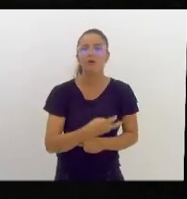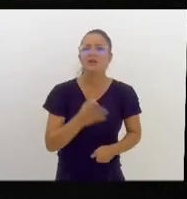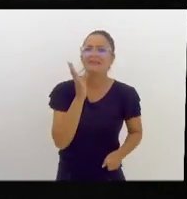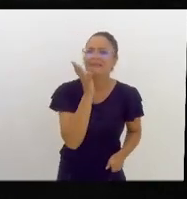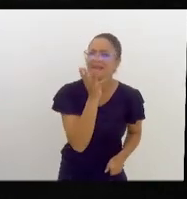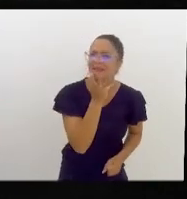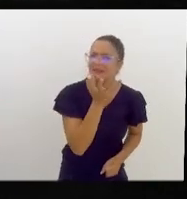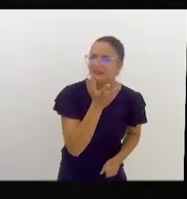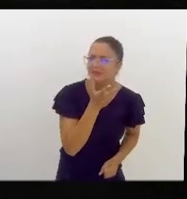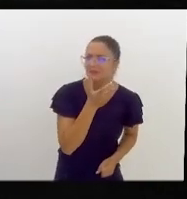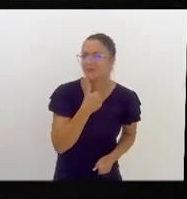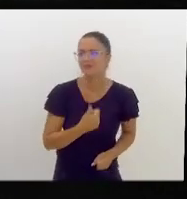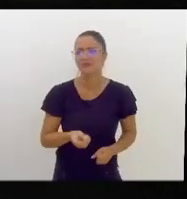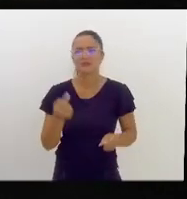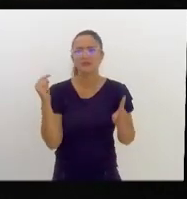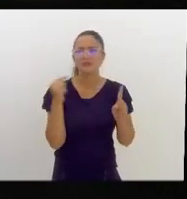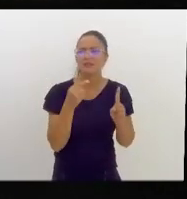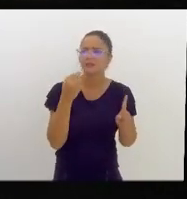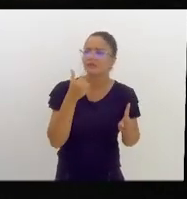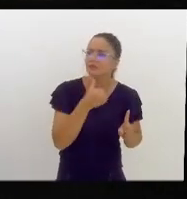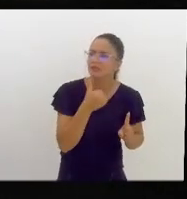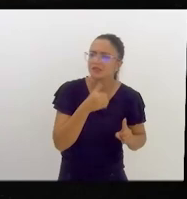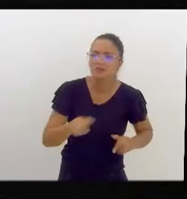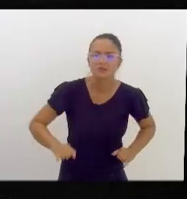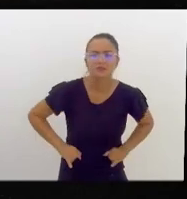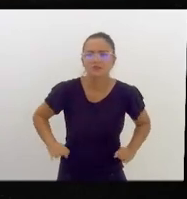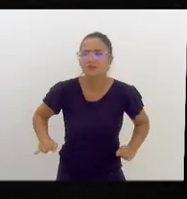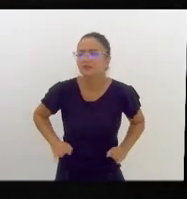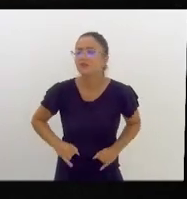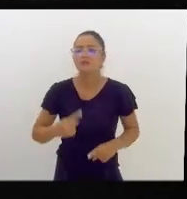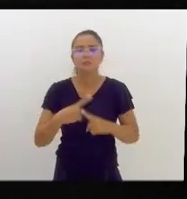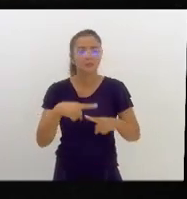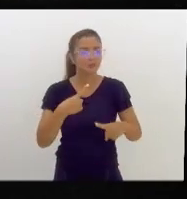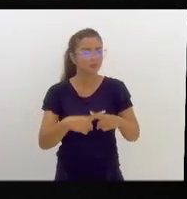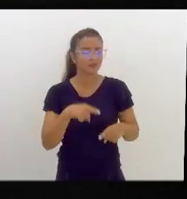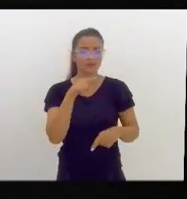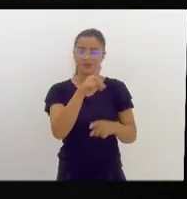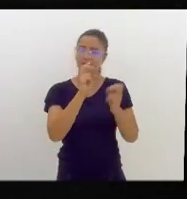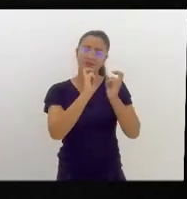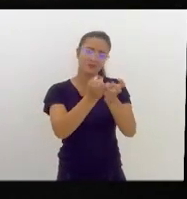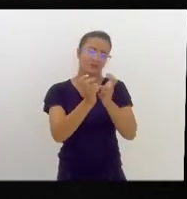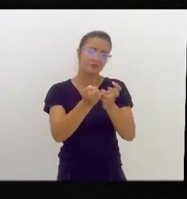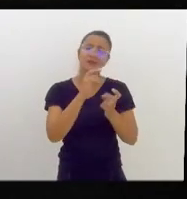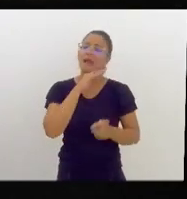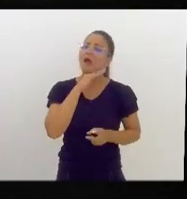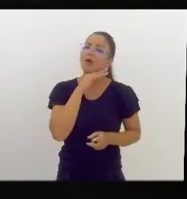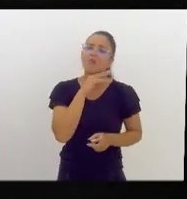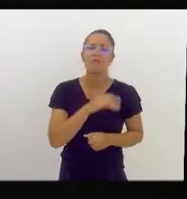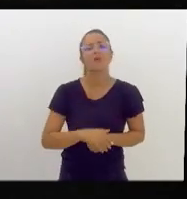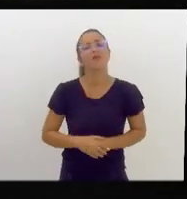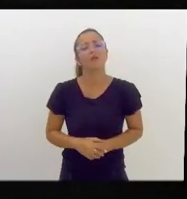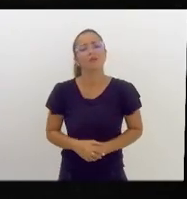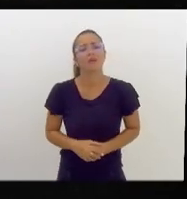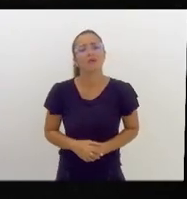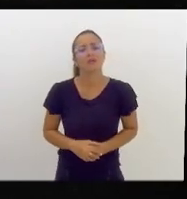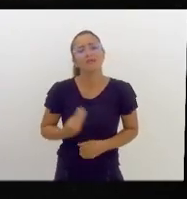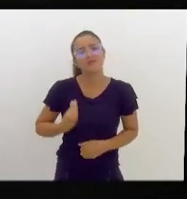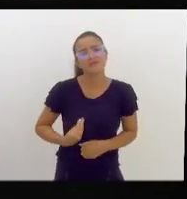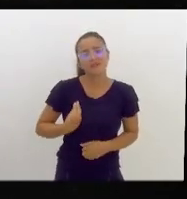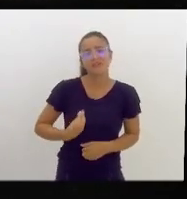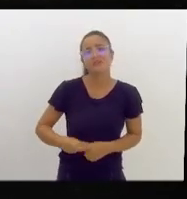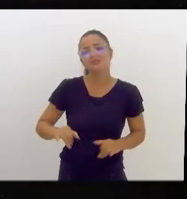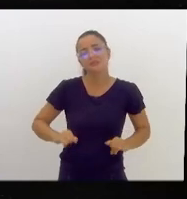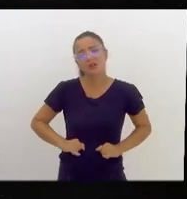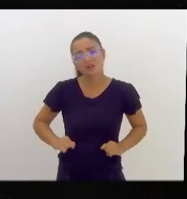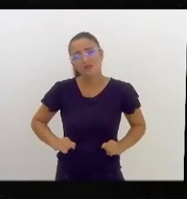luta dessa mulher, o impacto da má qualidade desse serviço na vida dessa família. E eu acho que